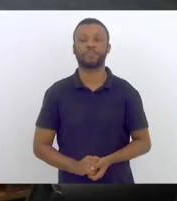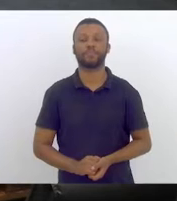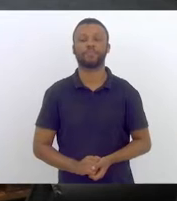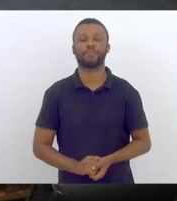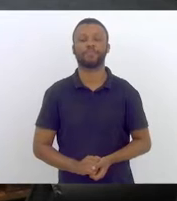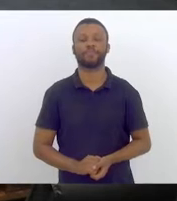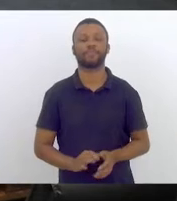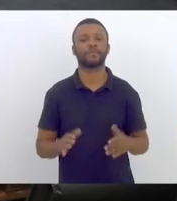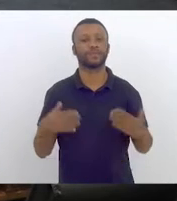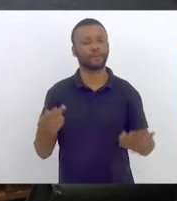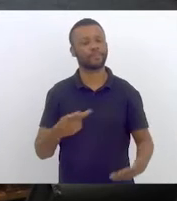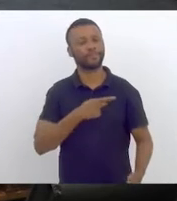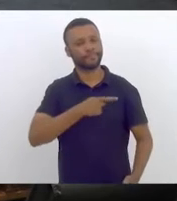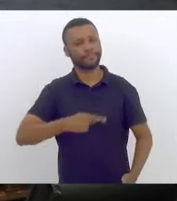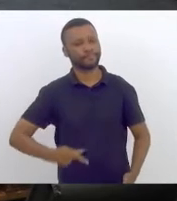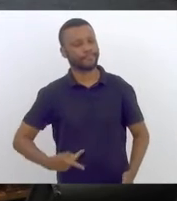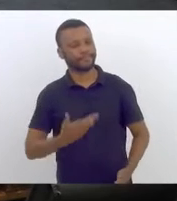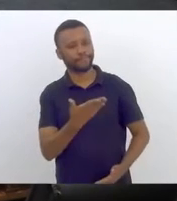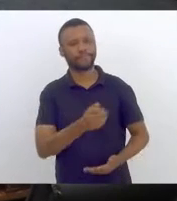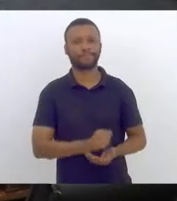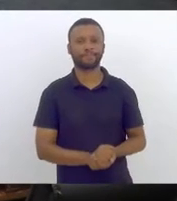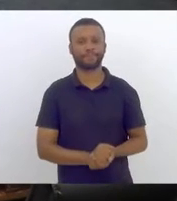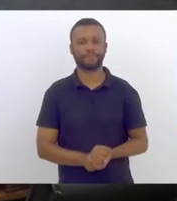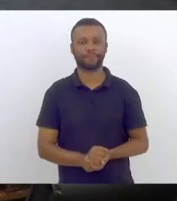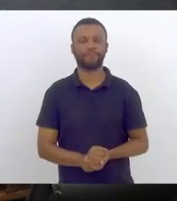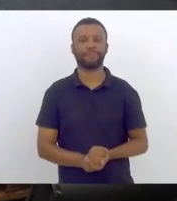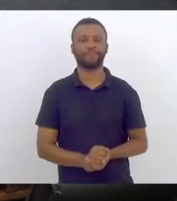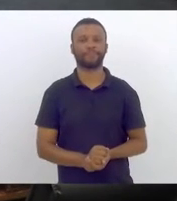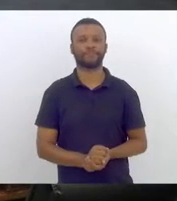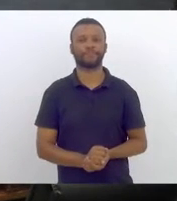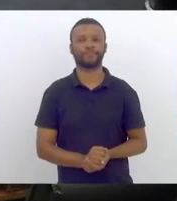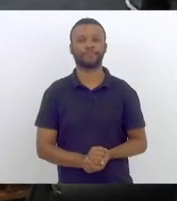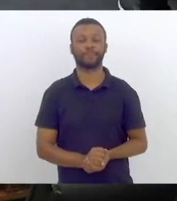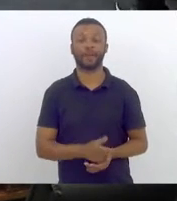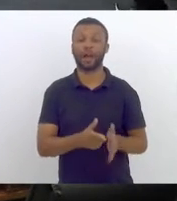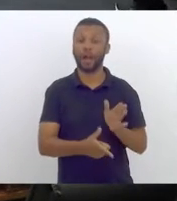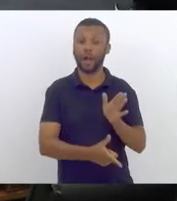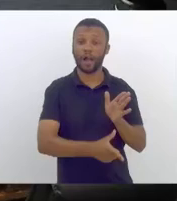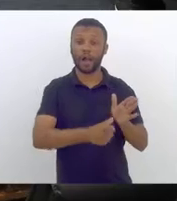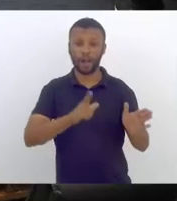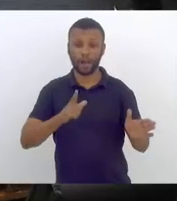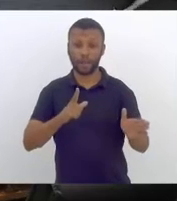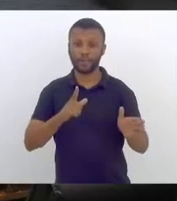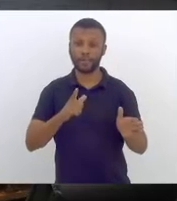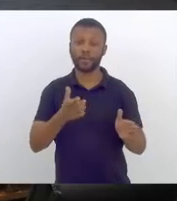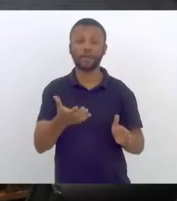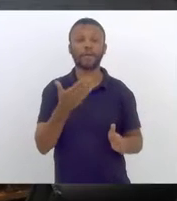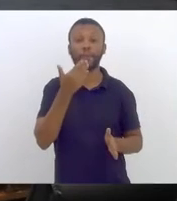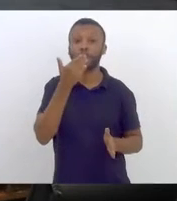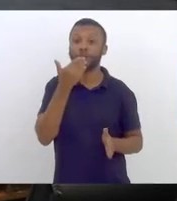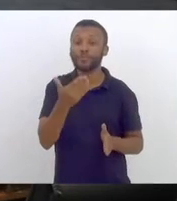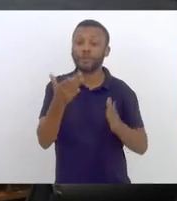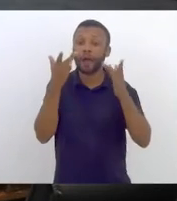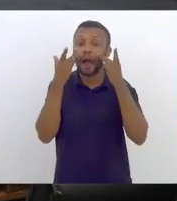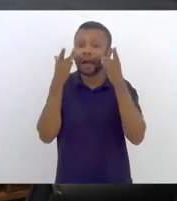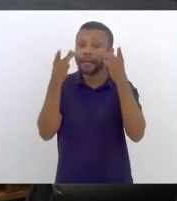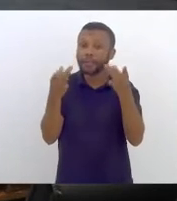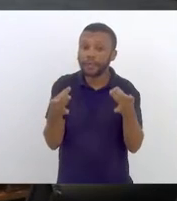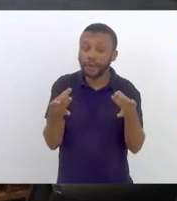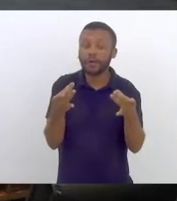Senhor presidente, antes vou pedir atenção às senhoras e